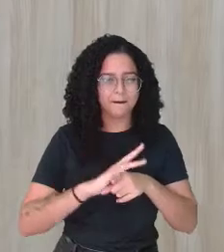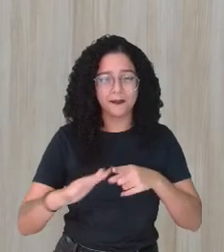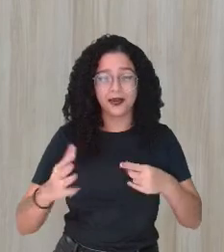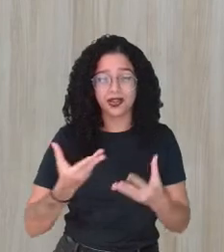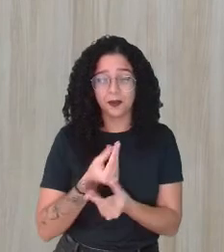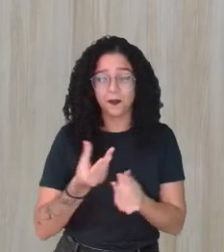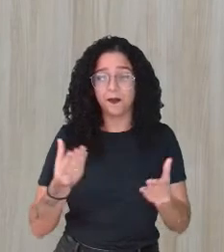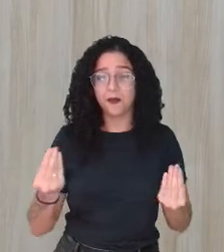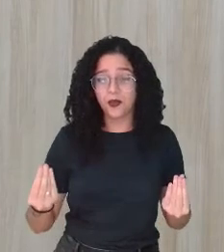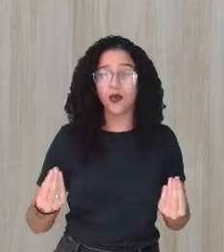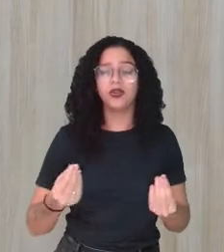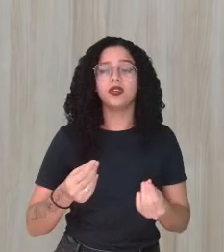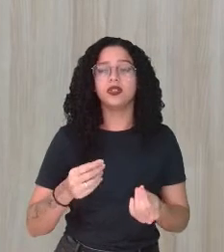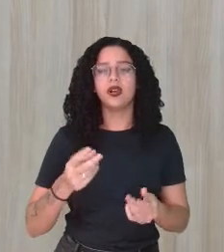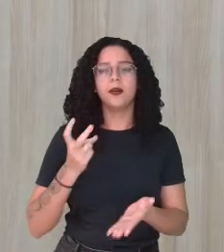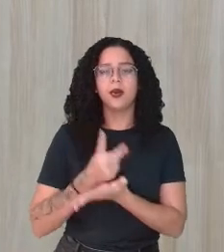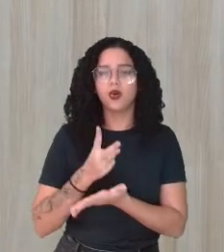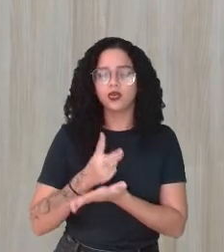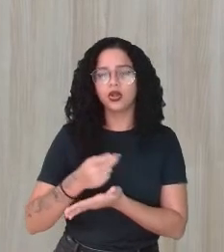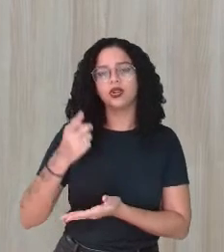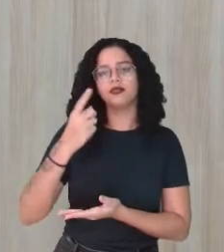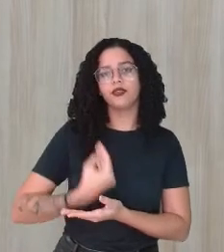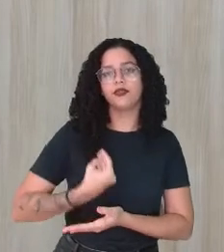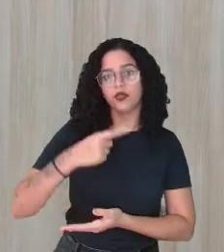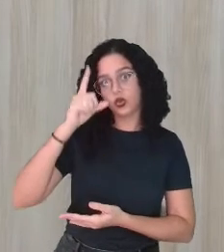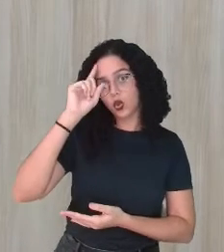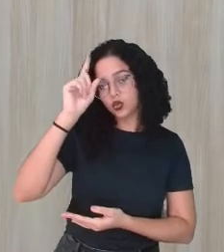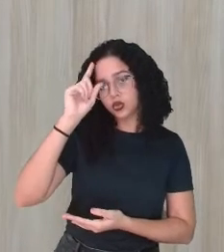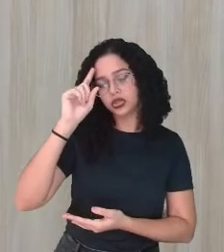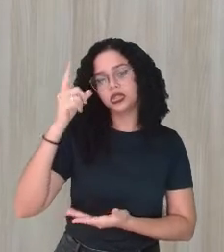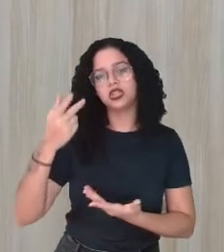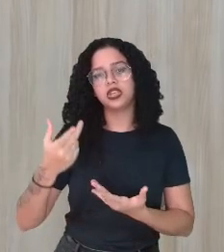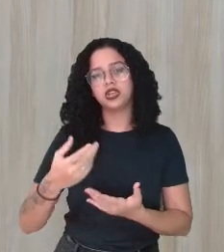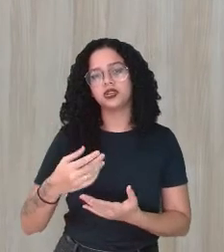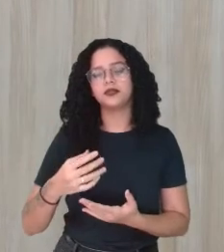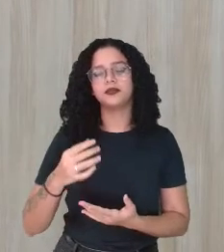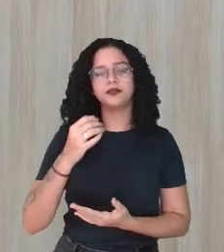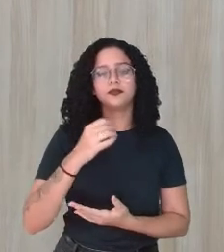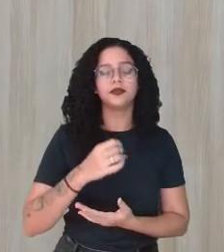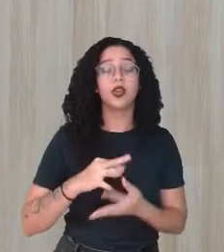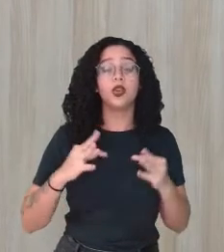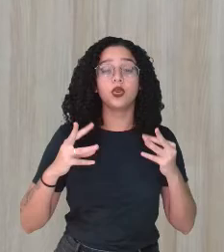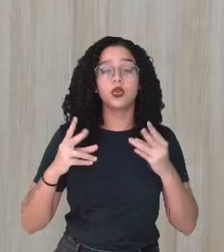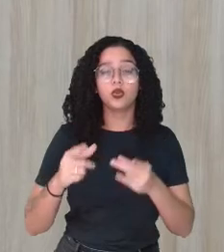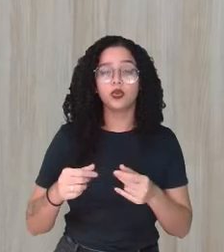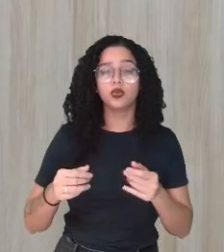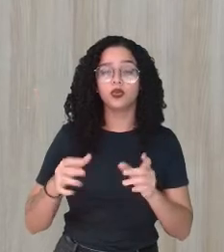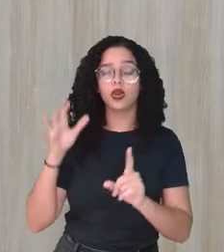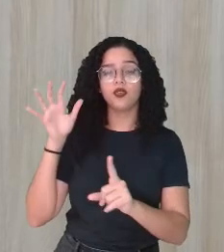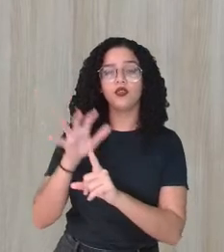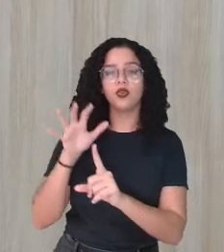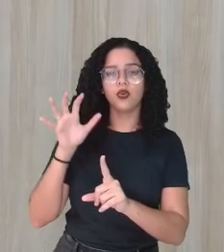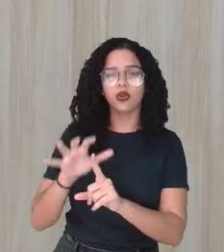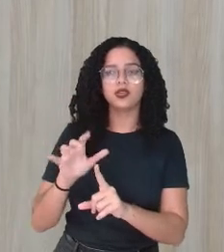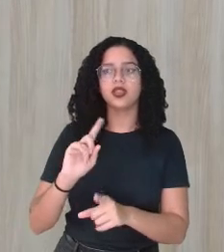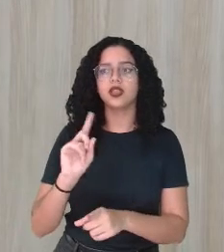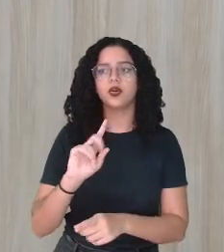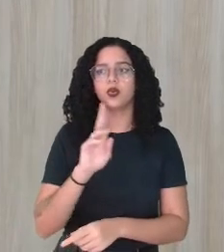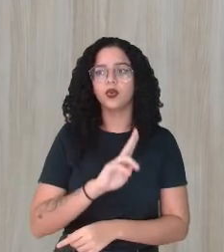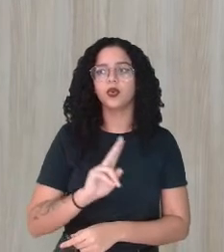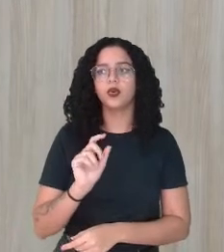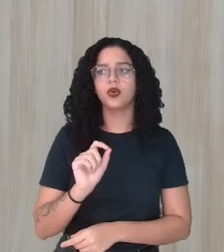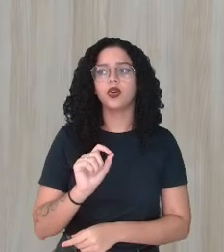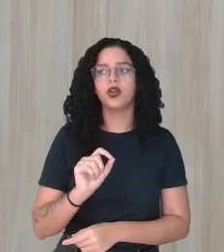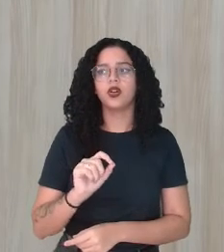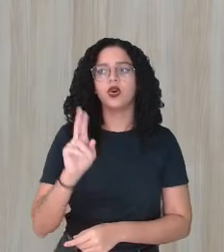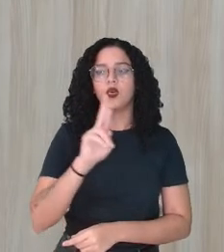gente tem para manter o nosso cotidiano, manter o nosso estilo de vida, tudo isso faz com que a gente não esteja o quê? Usando